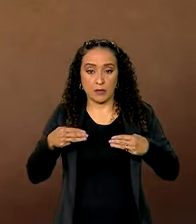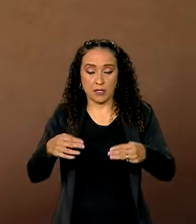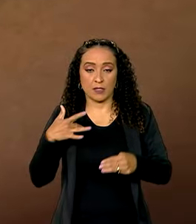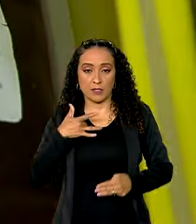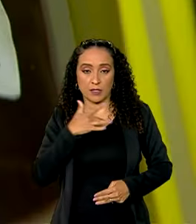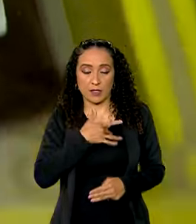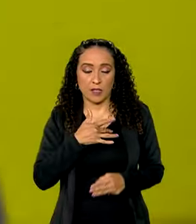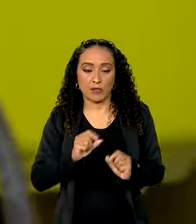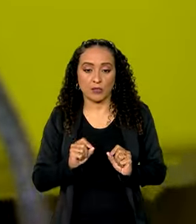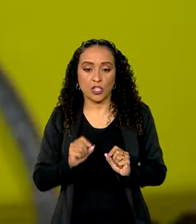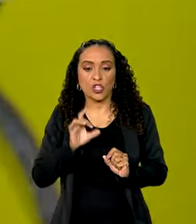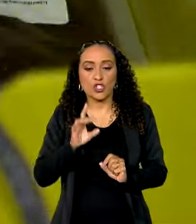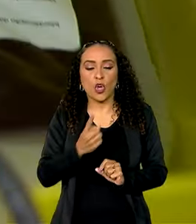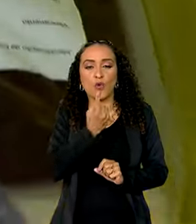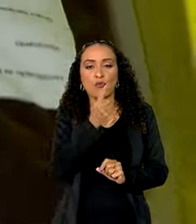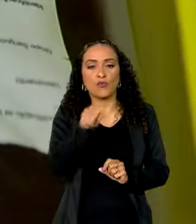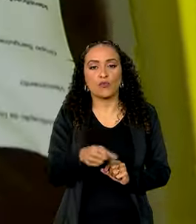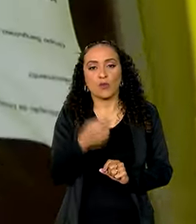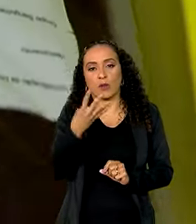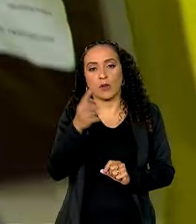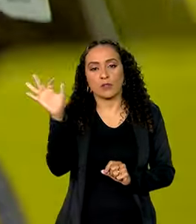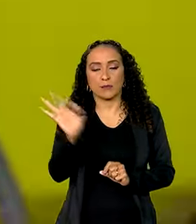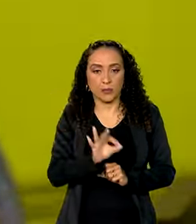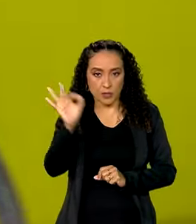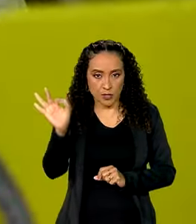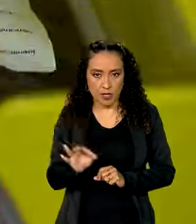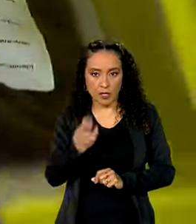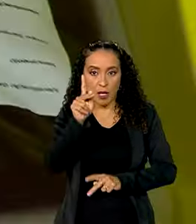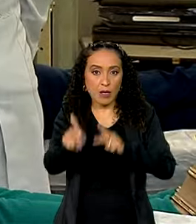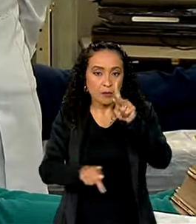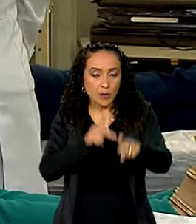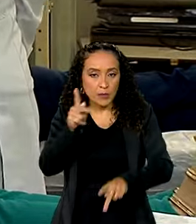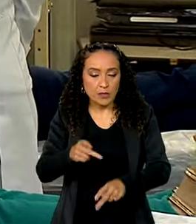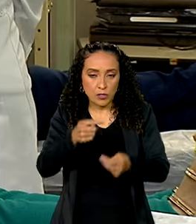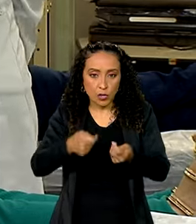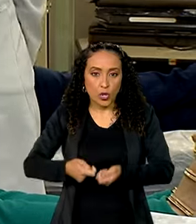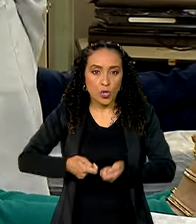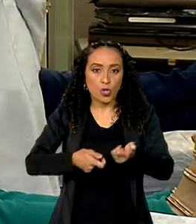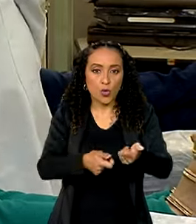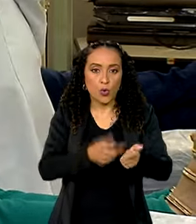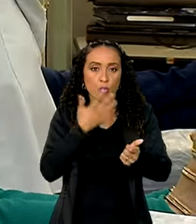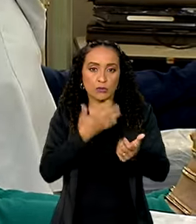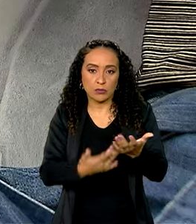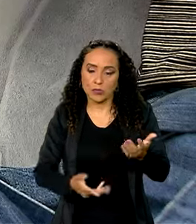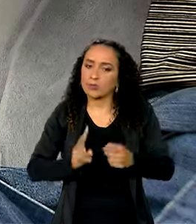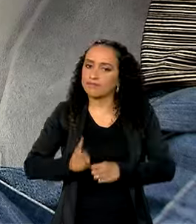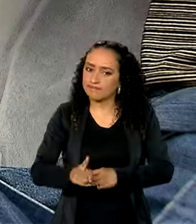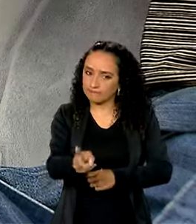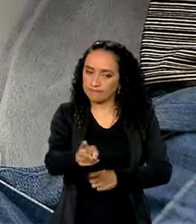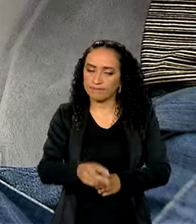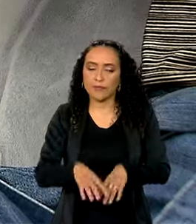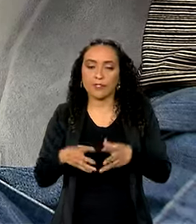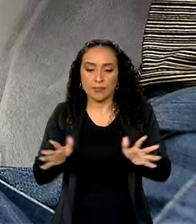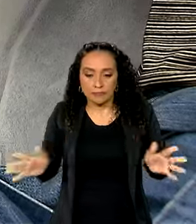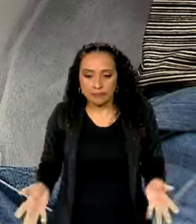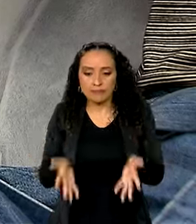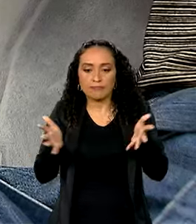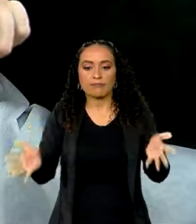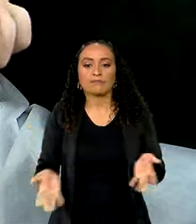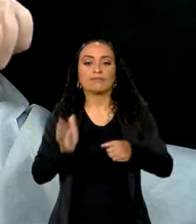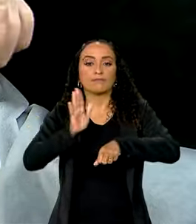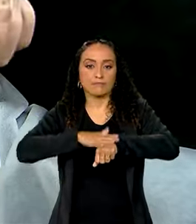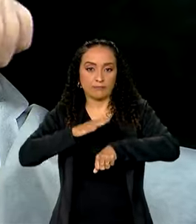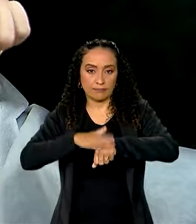da Saúde, apenas 1,4% da população doa sangue regularmente. E para incentivar a